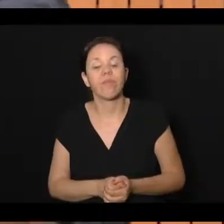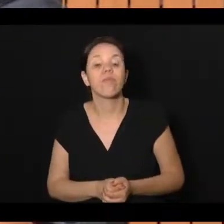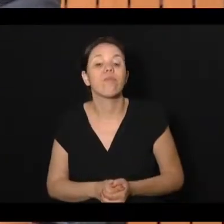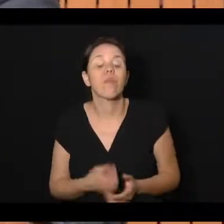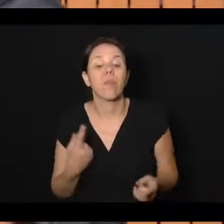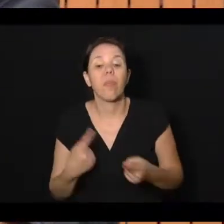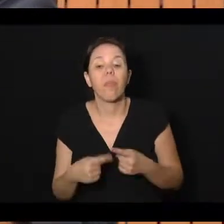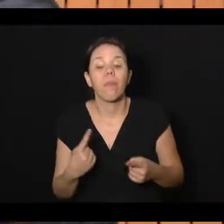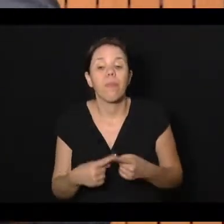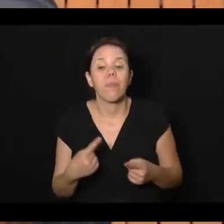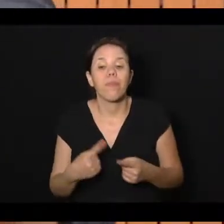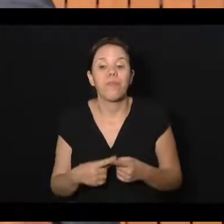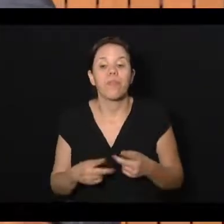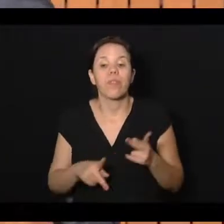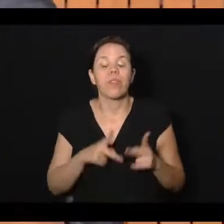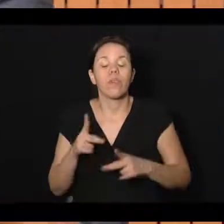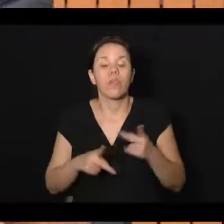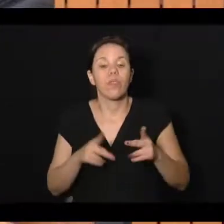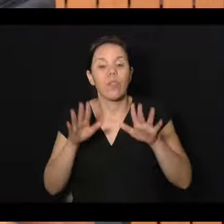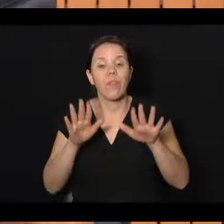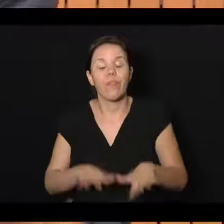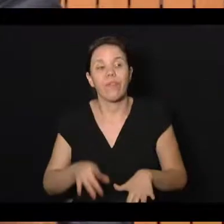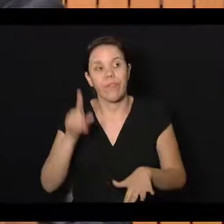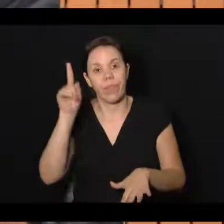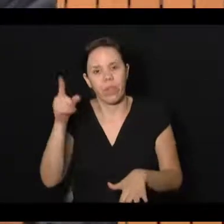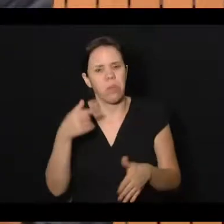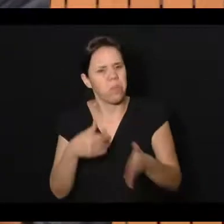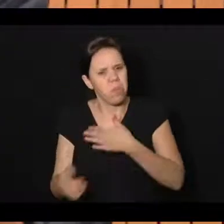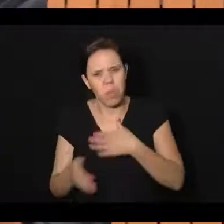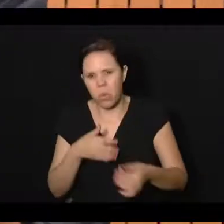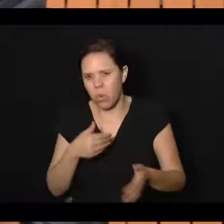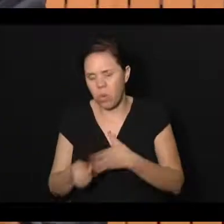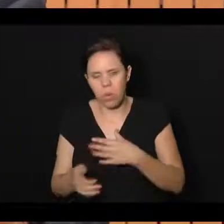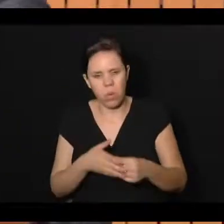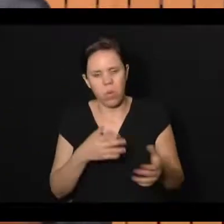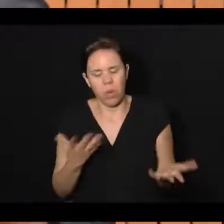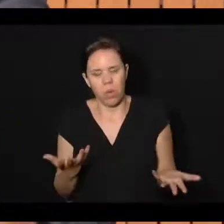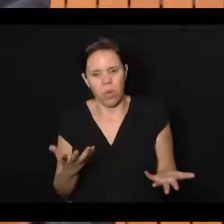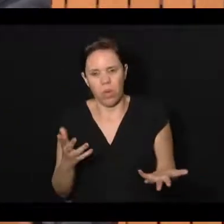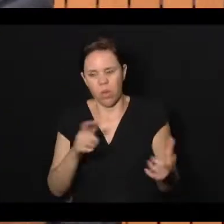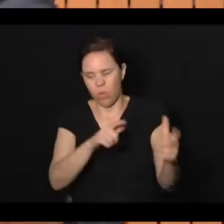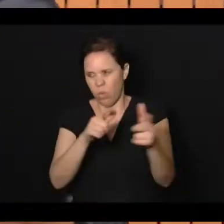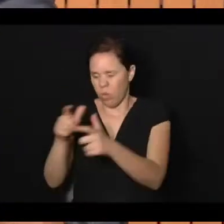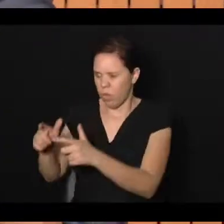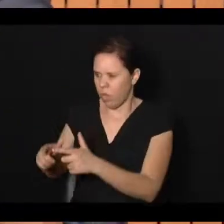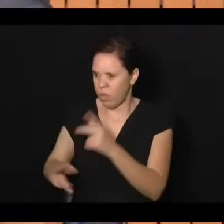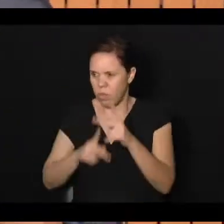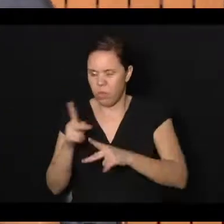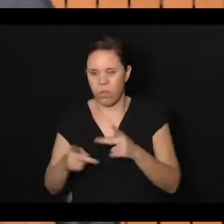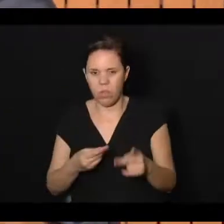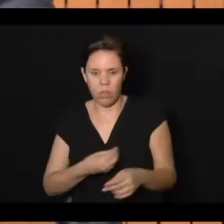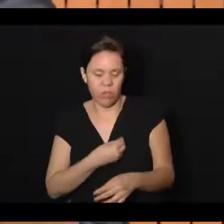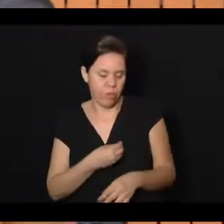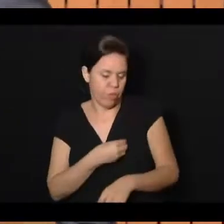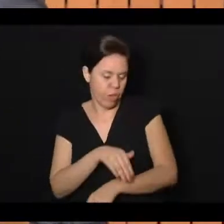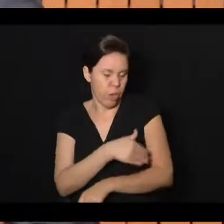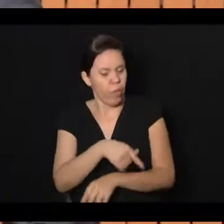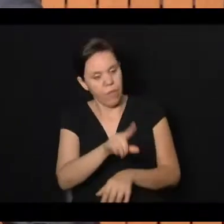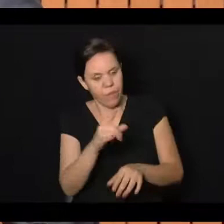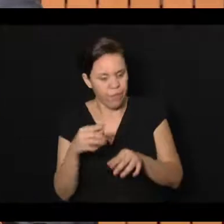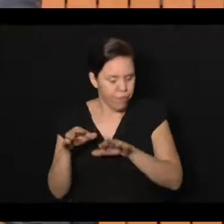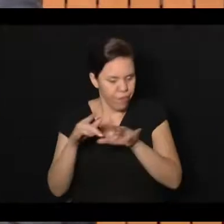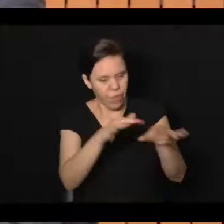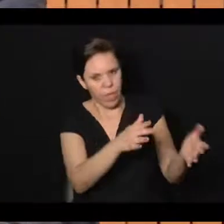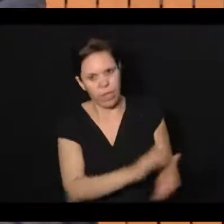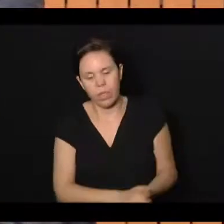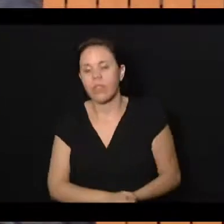é o 130 pessoas ficam lá qualquer local que tenha condições mínimas de sobrevivência população de rua vai então o local que isso